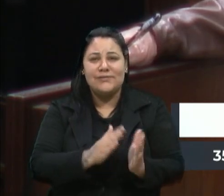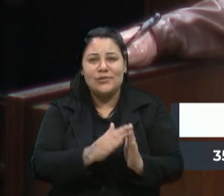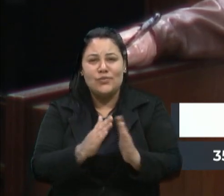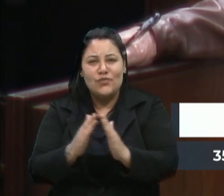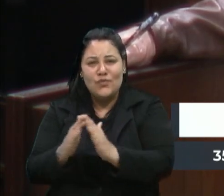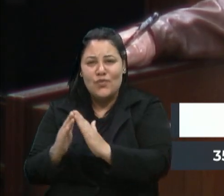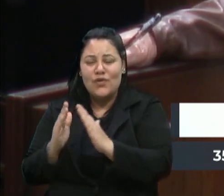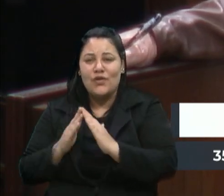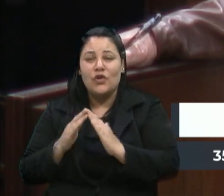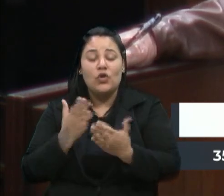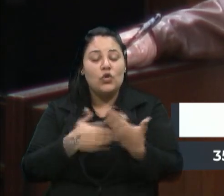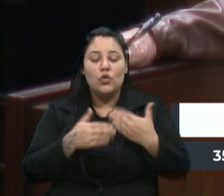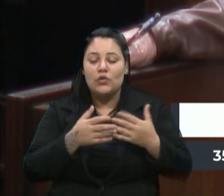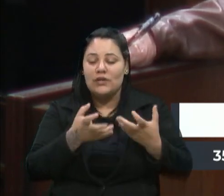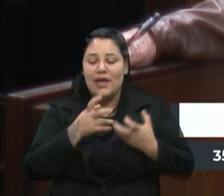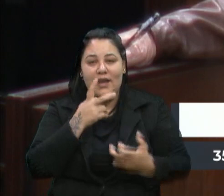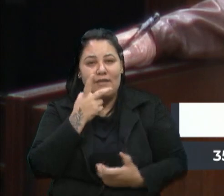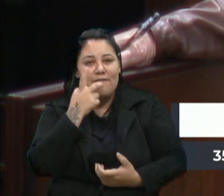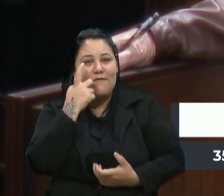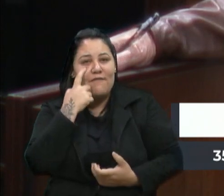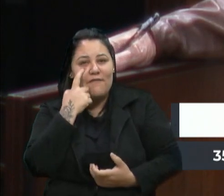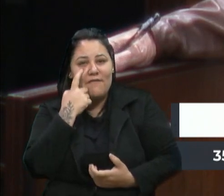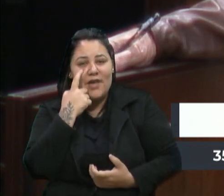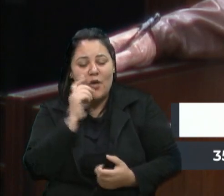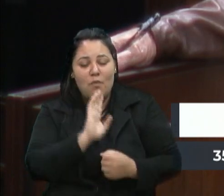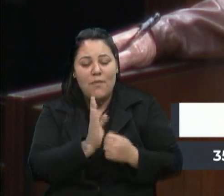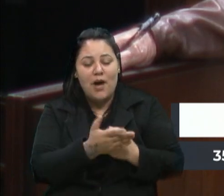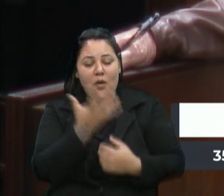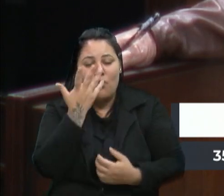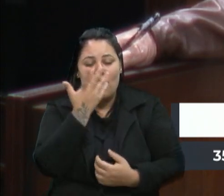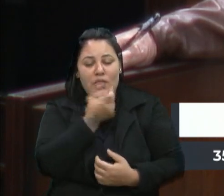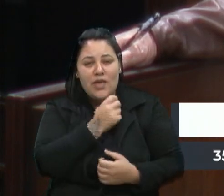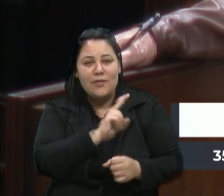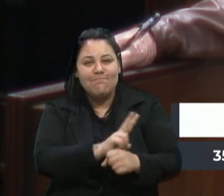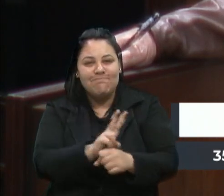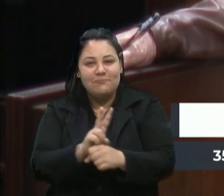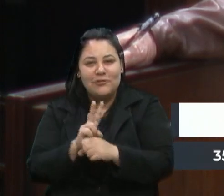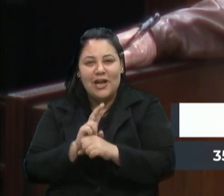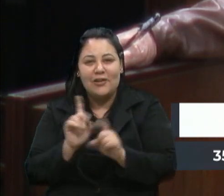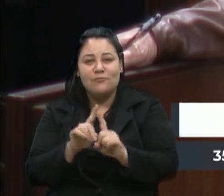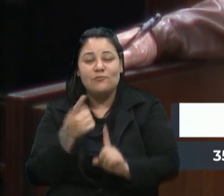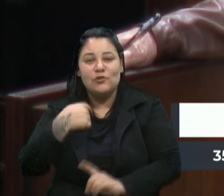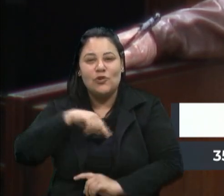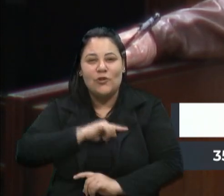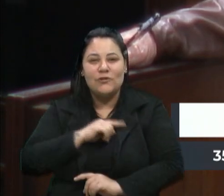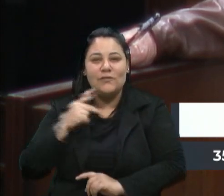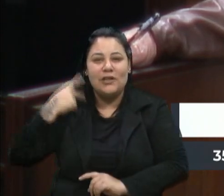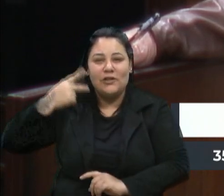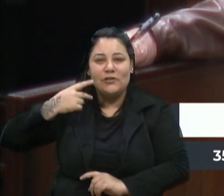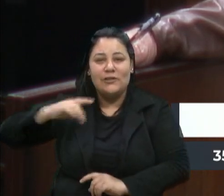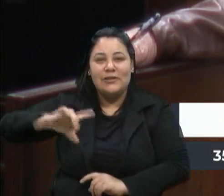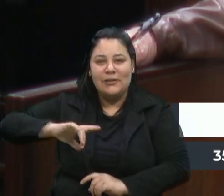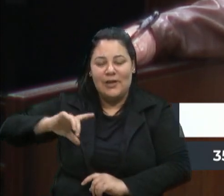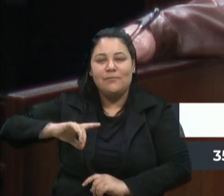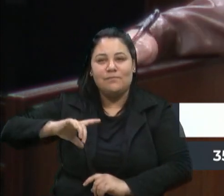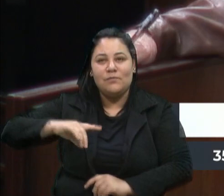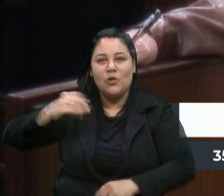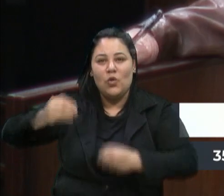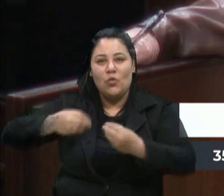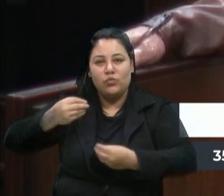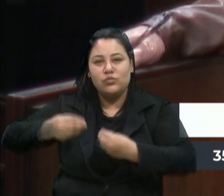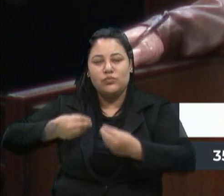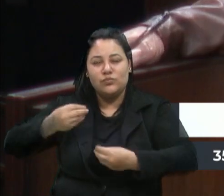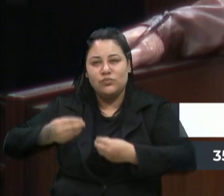o seu local bonito, bem cuidado, e nós, vereadores, temos por atribuição indicar